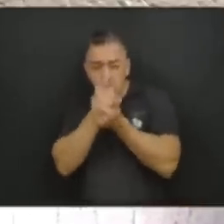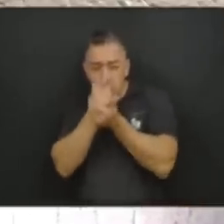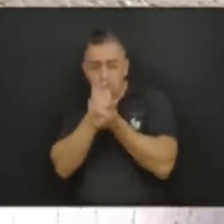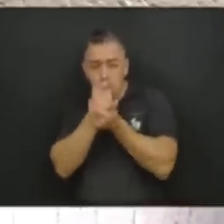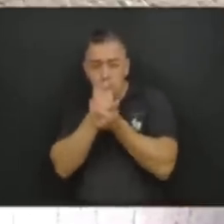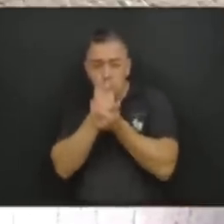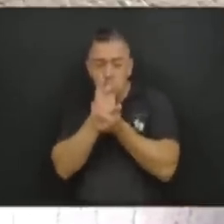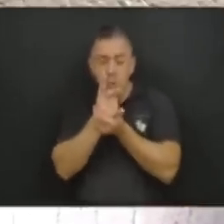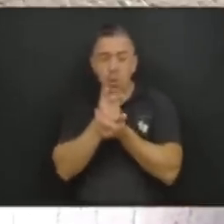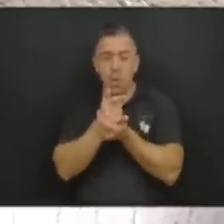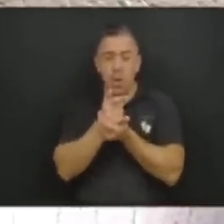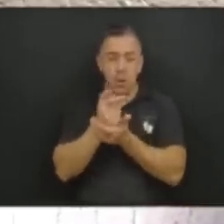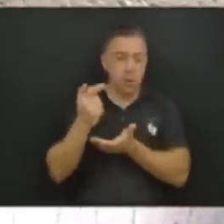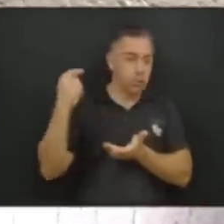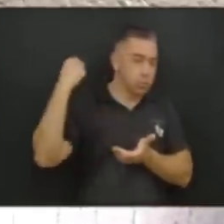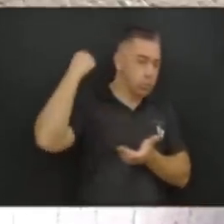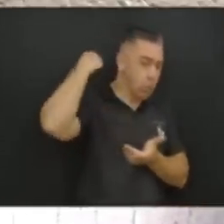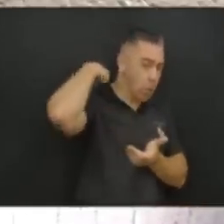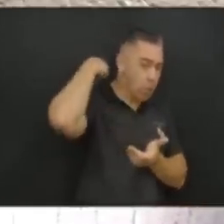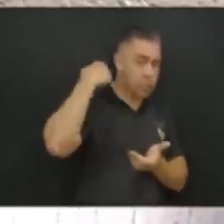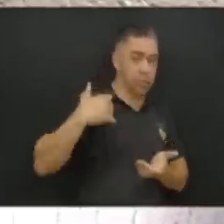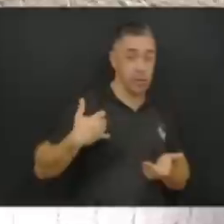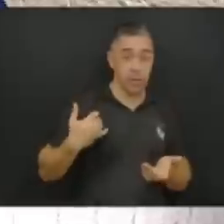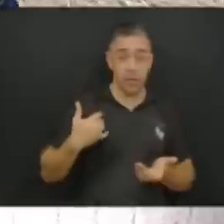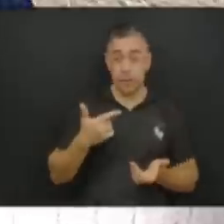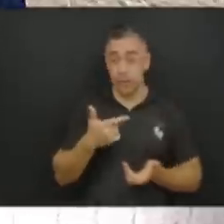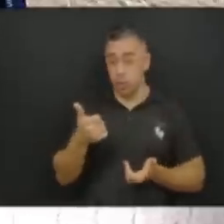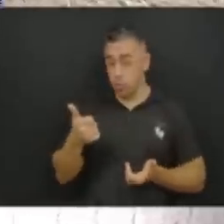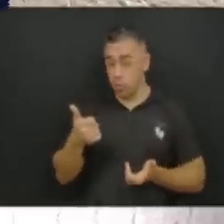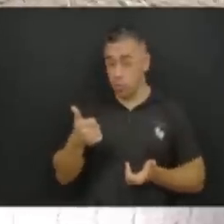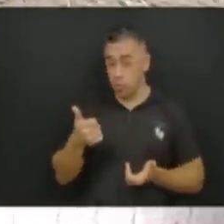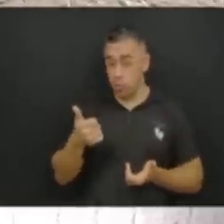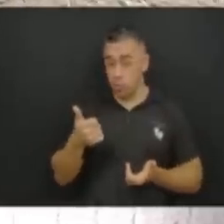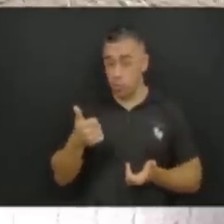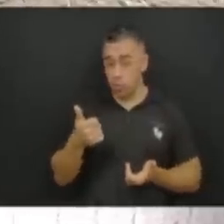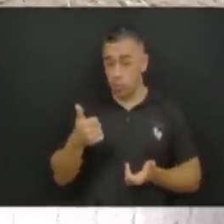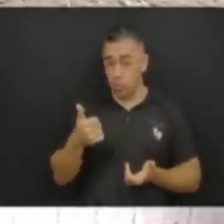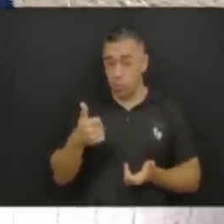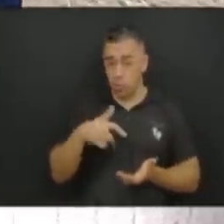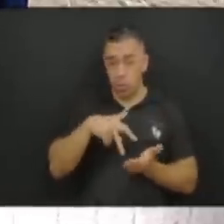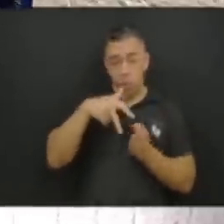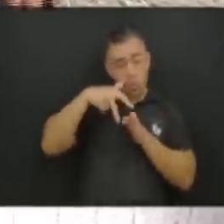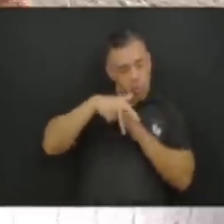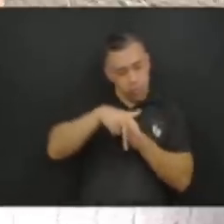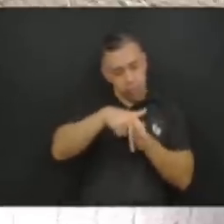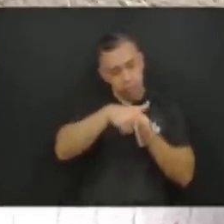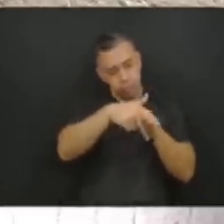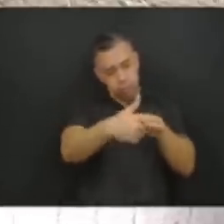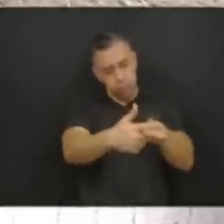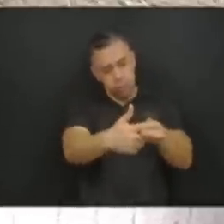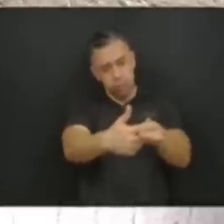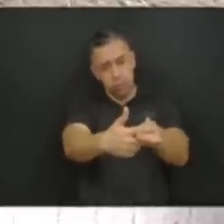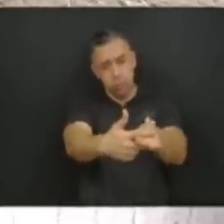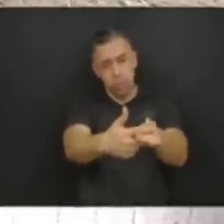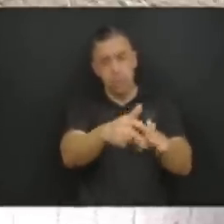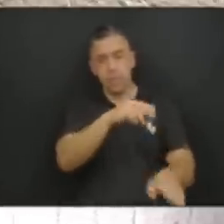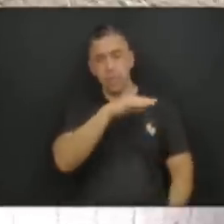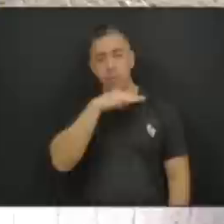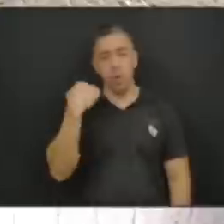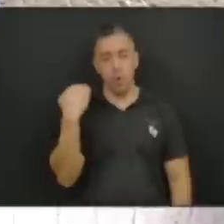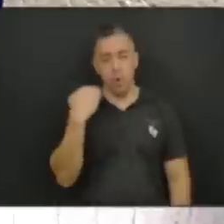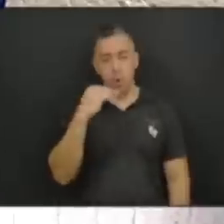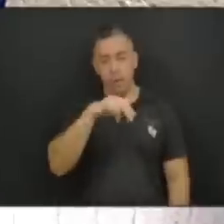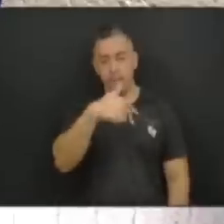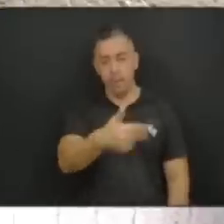um balaço nas costas do menino de 21 anos que acabou ainda com a moto um pouco mais para frente e caiu tombou morto